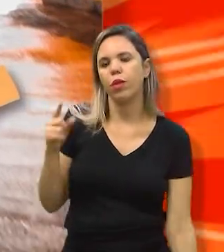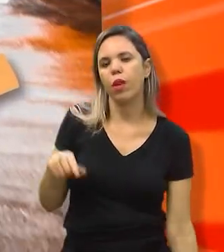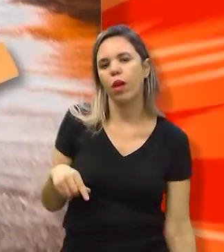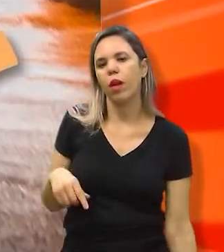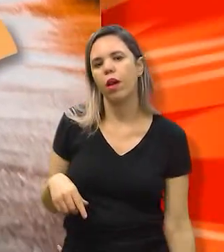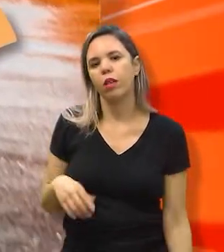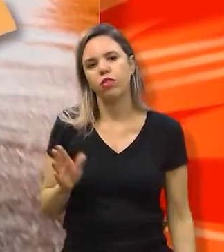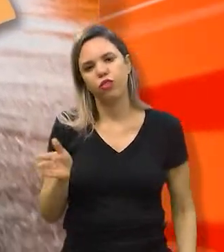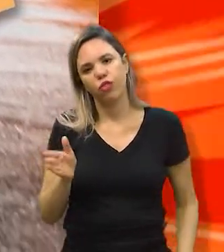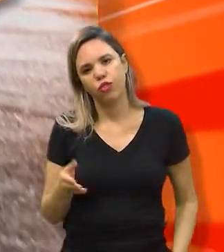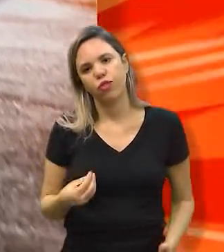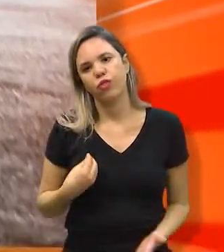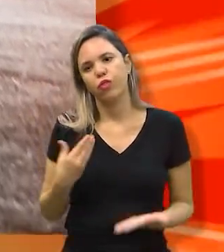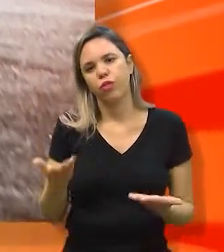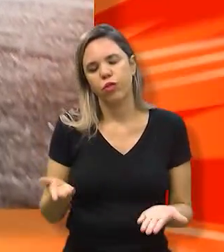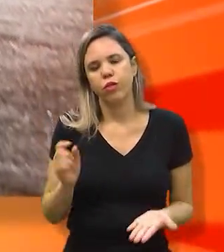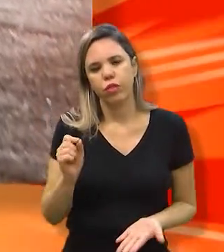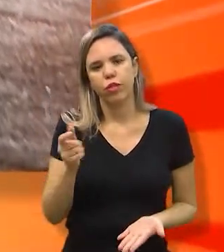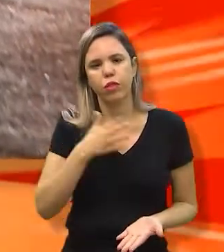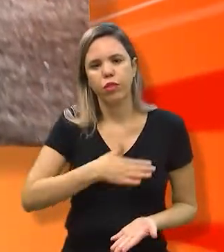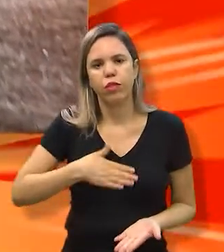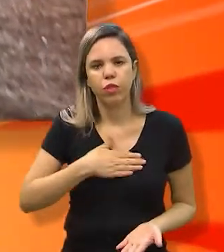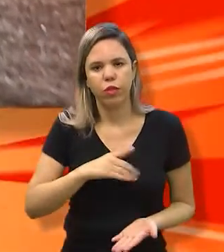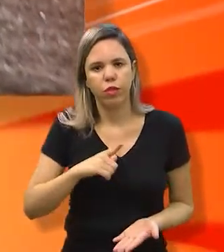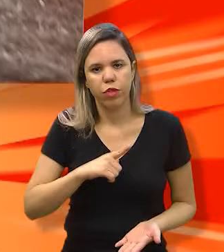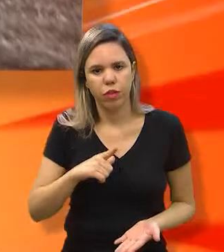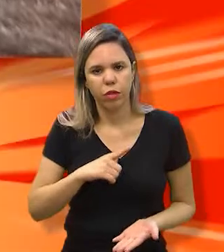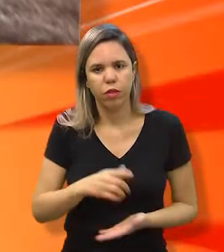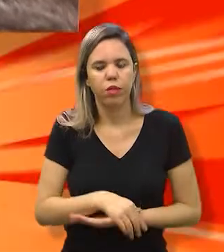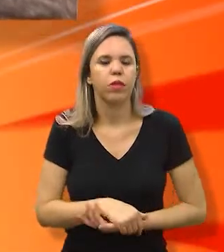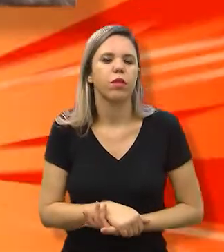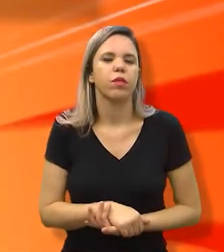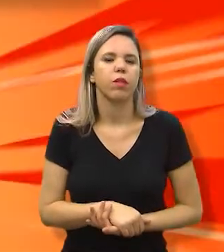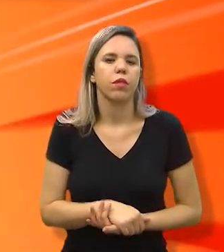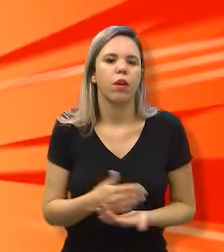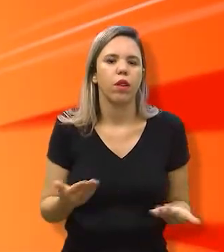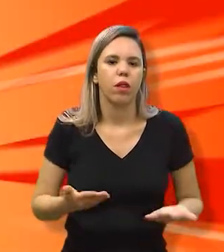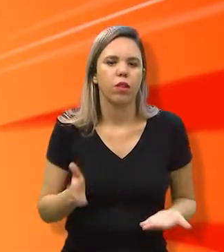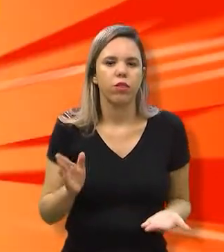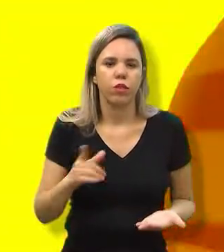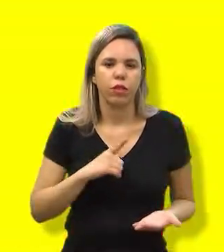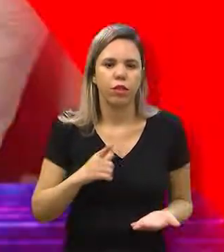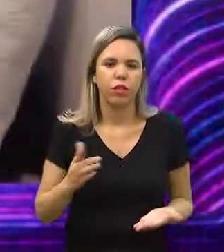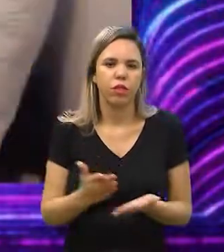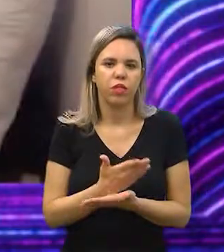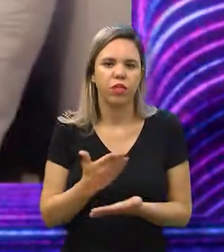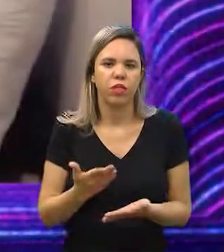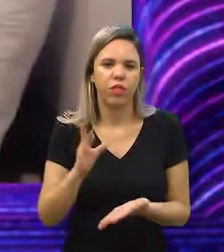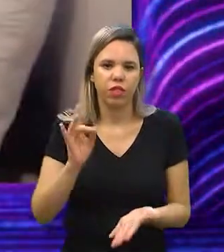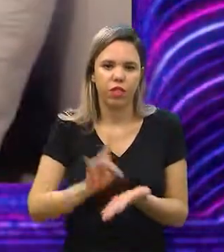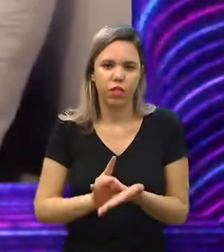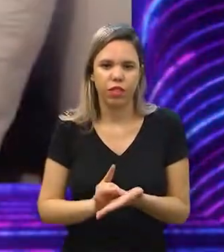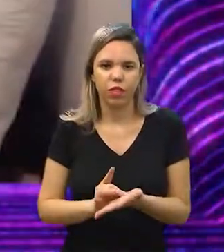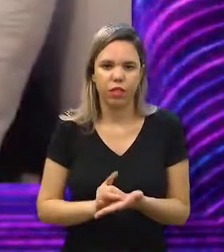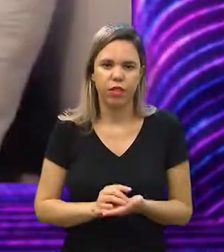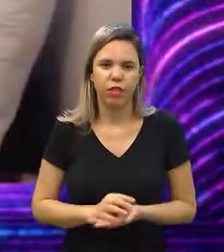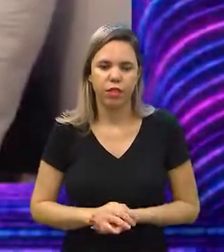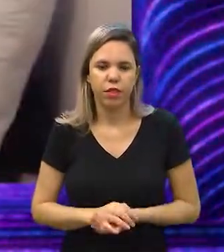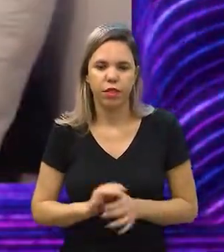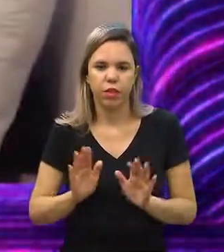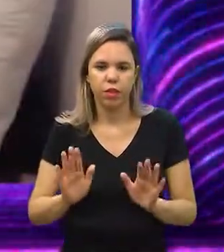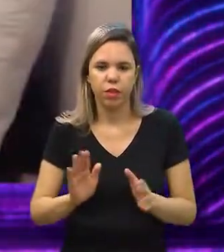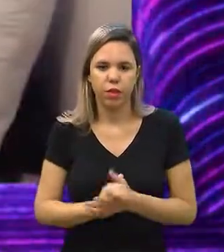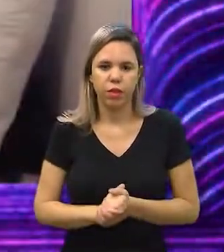2018. Então, assim, já tá lá. Quem gosta, já tem o spin-off. E também, agora, já tem o livro original, que é o